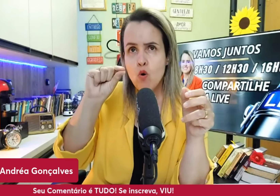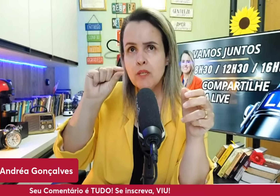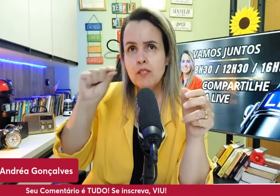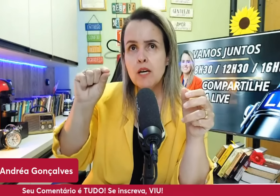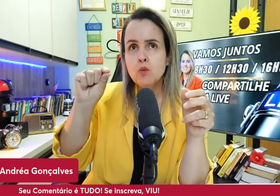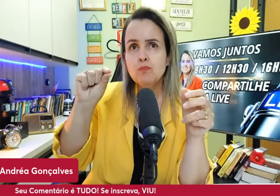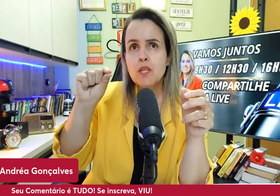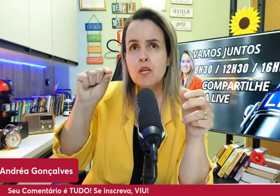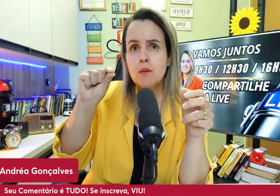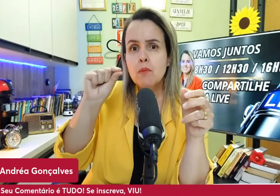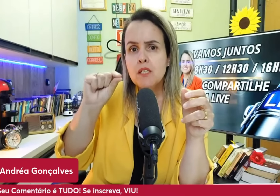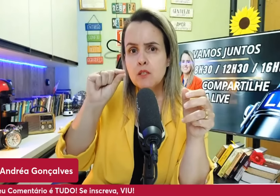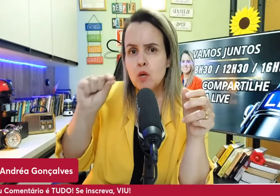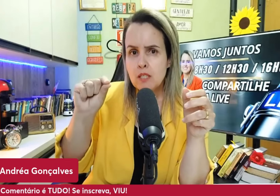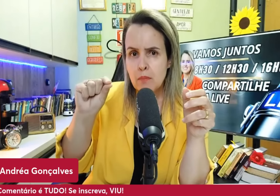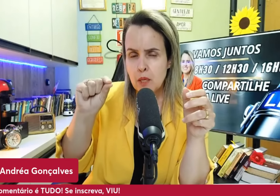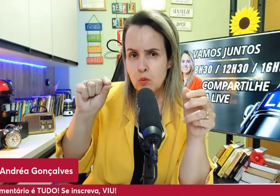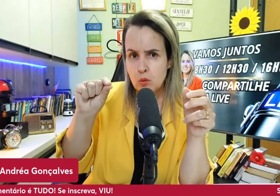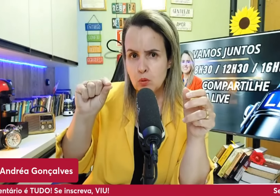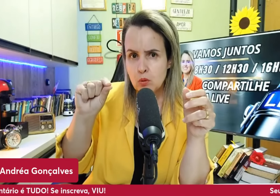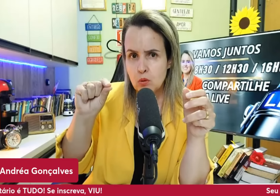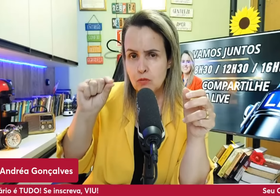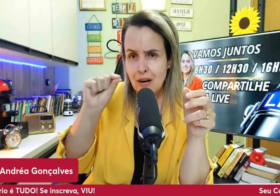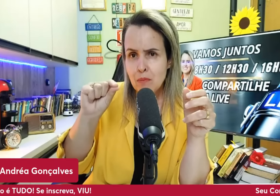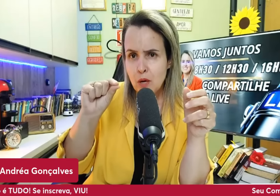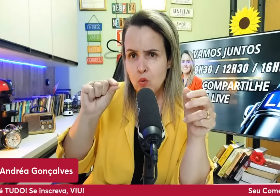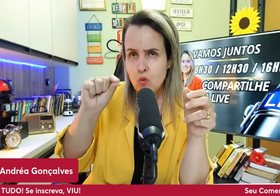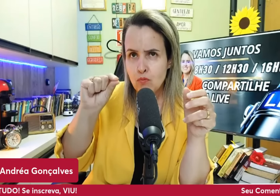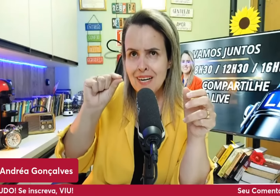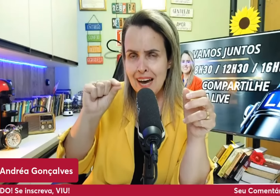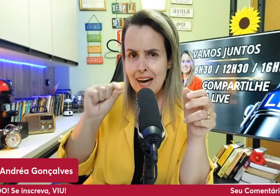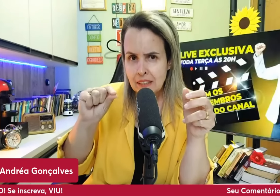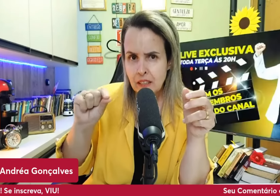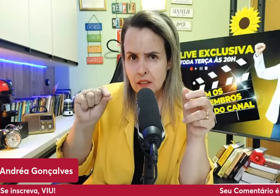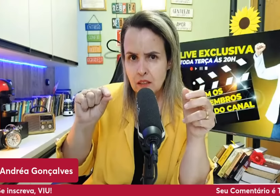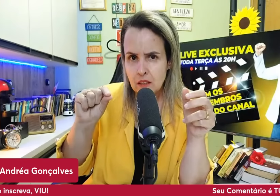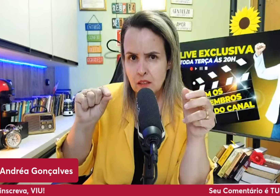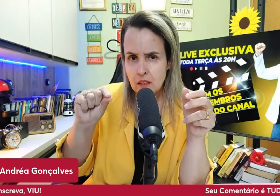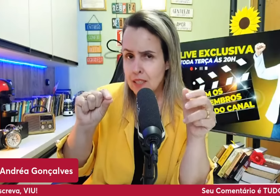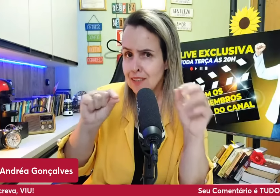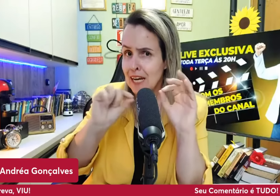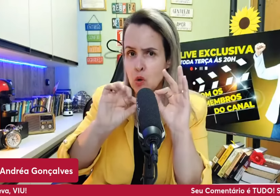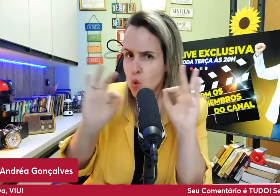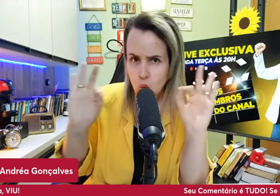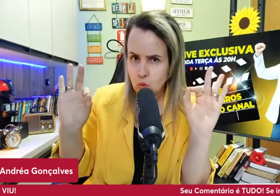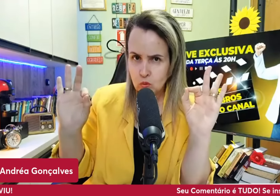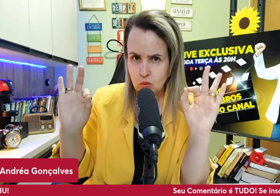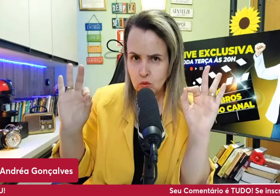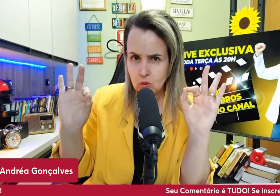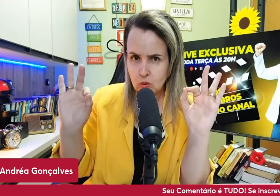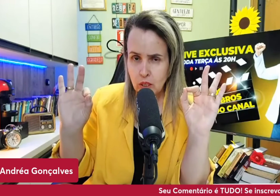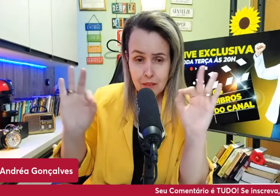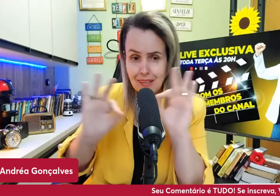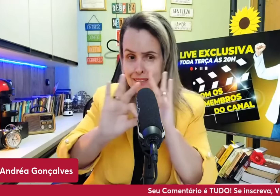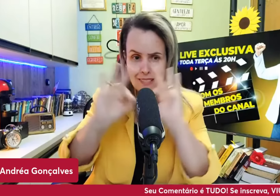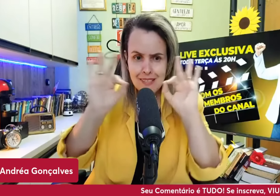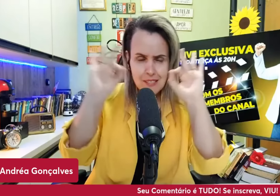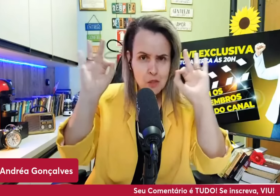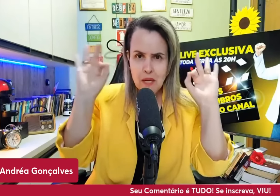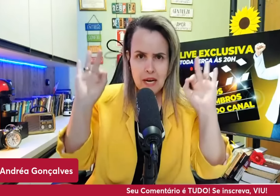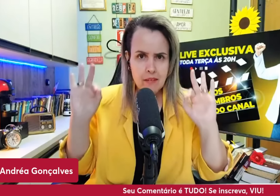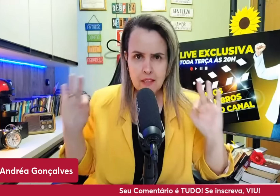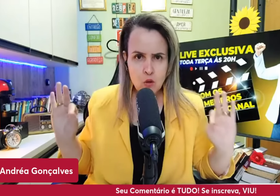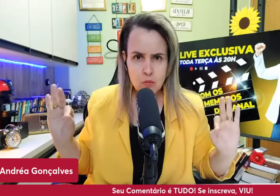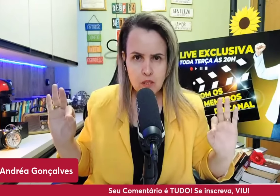Federal comissão Mista do orçamento o varden ele tá louco ele tá